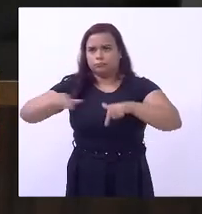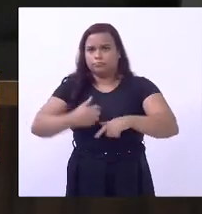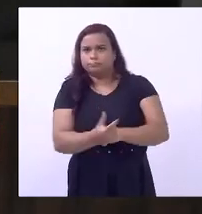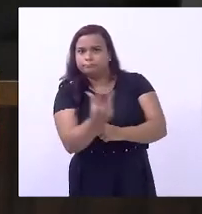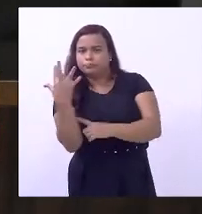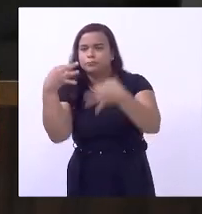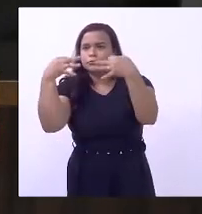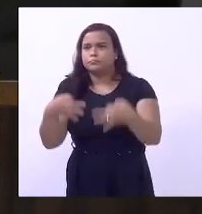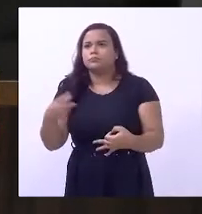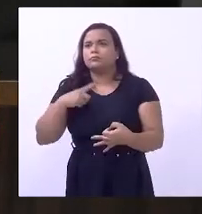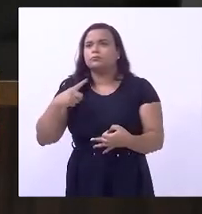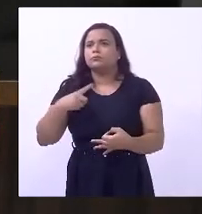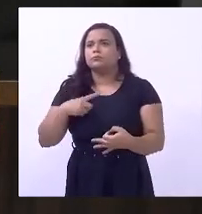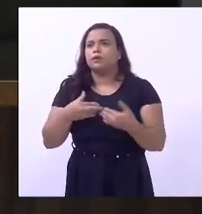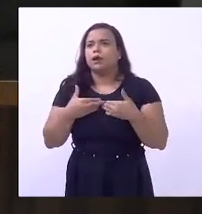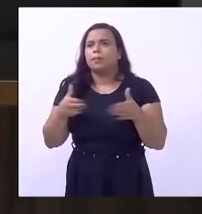aberta a